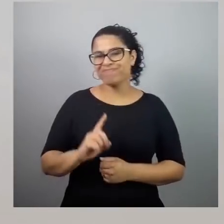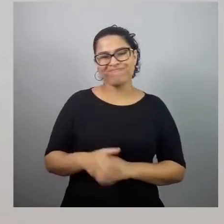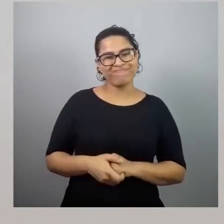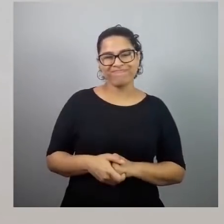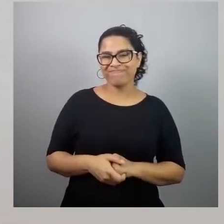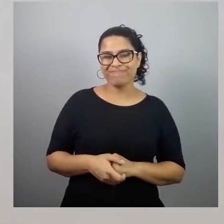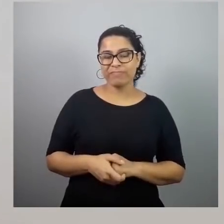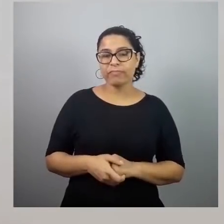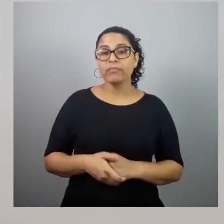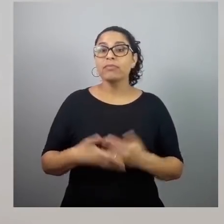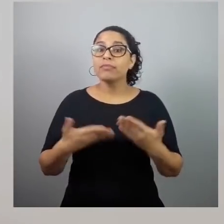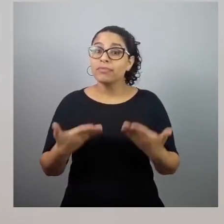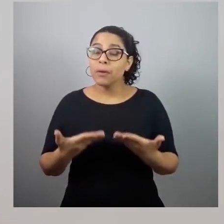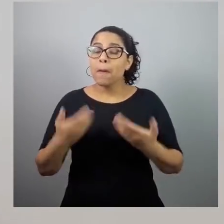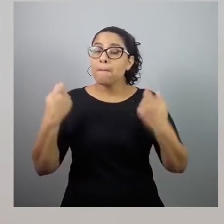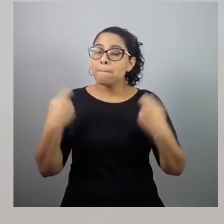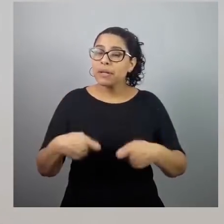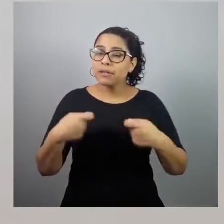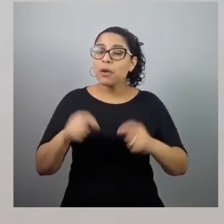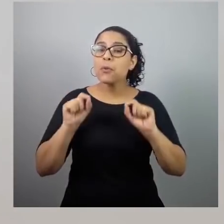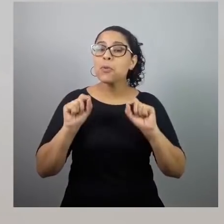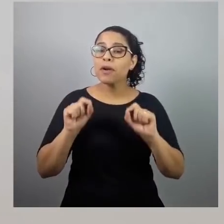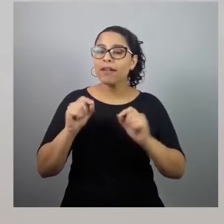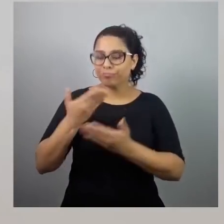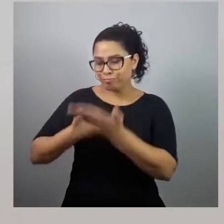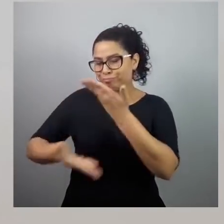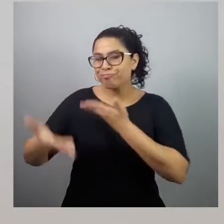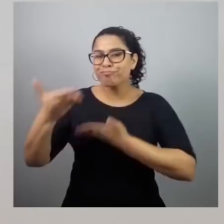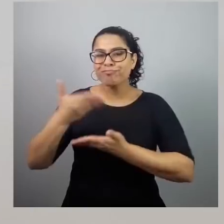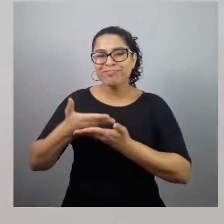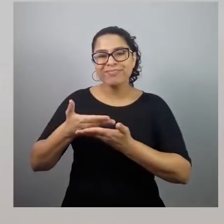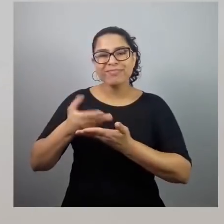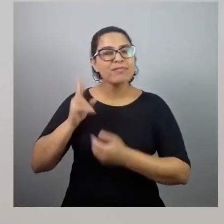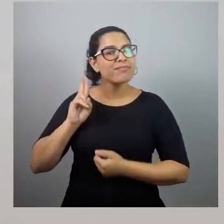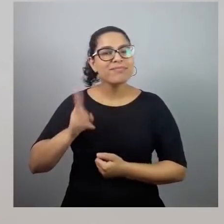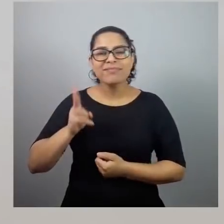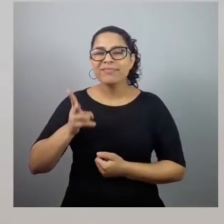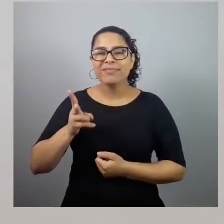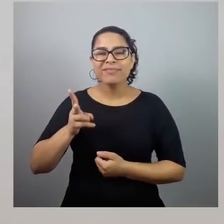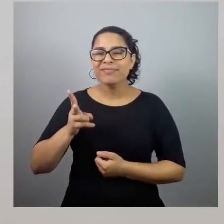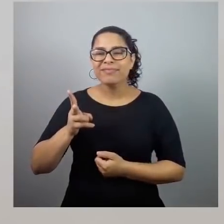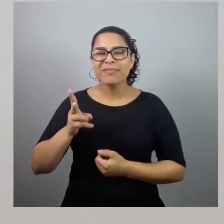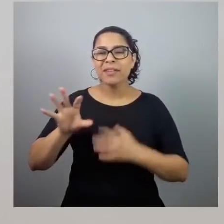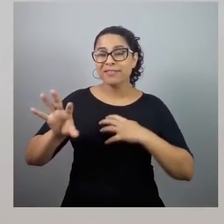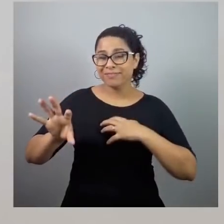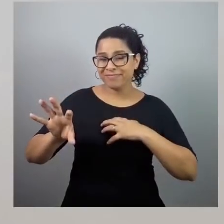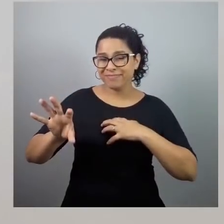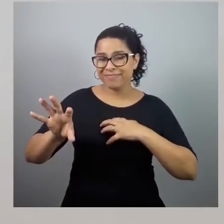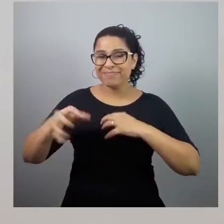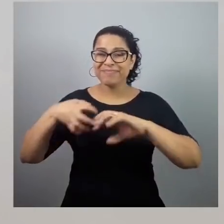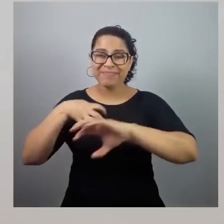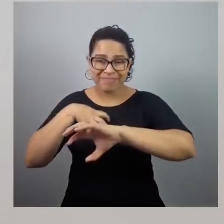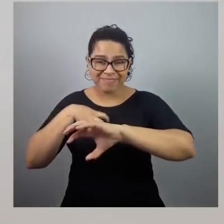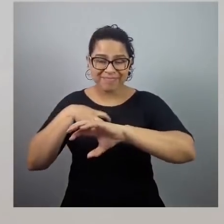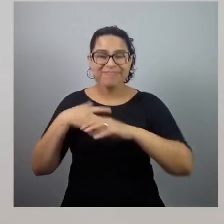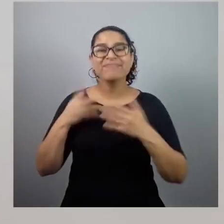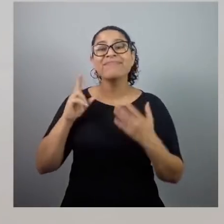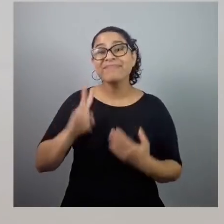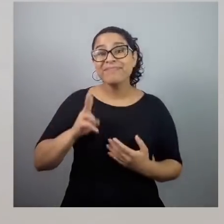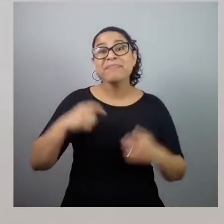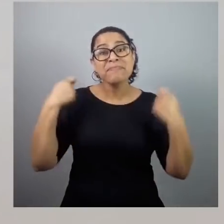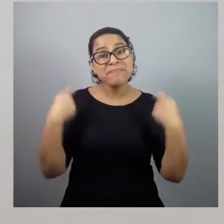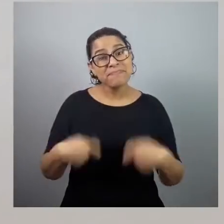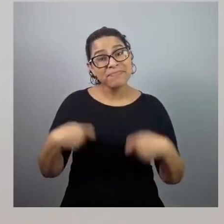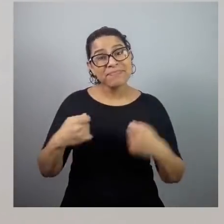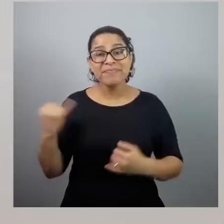brincadeira não foi divertida para todos. Seja solidário e tenha empatia pelo outro. Por isso, só faça com os